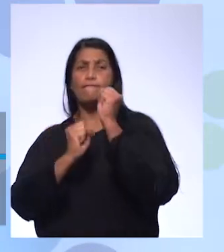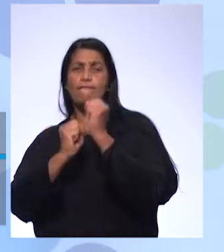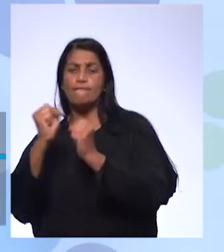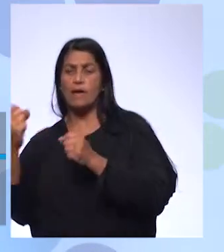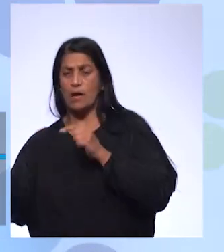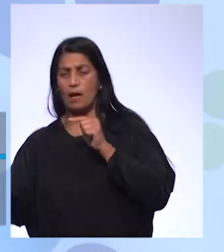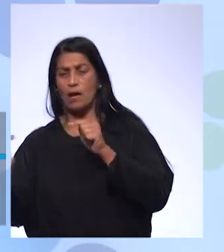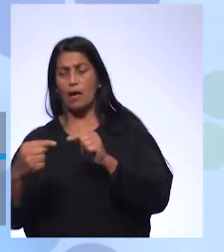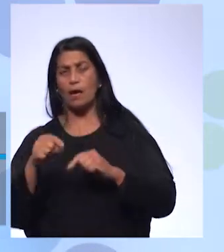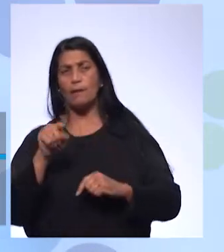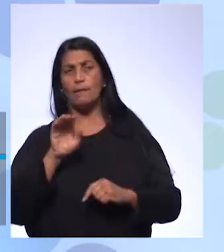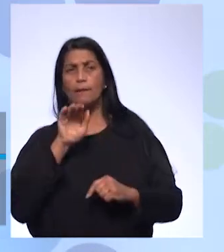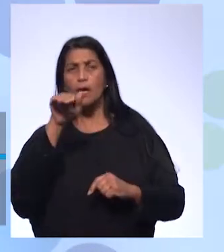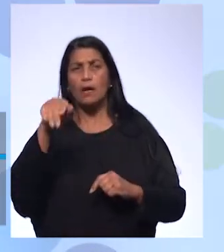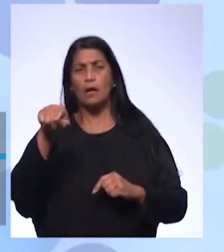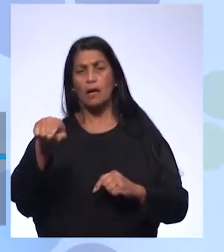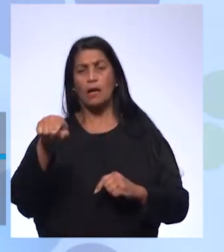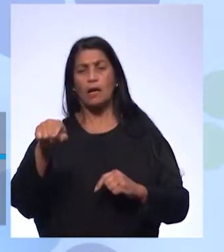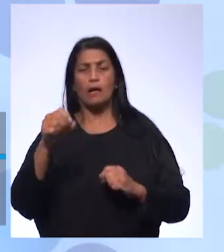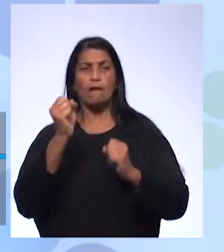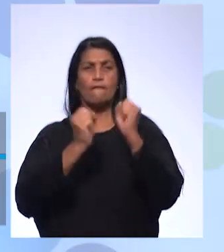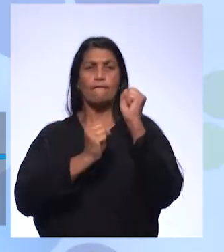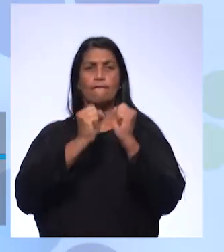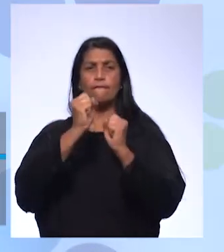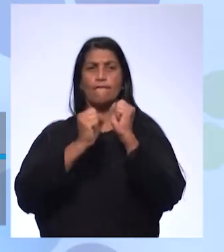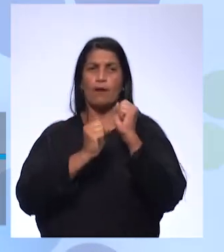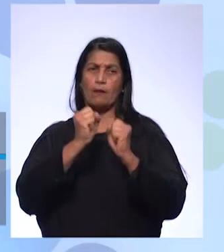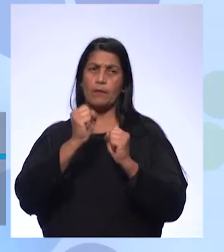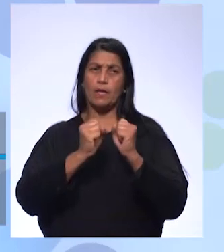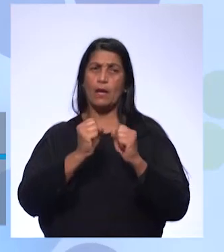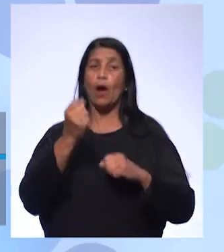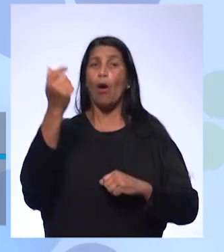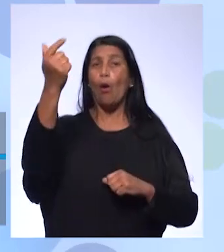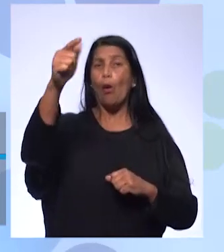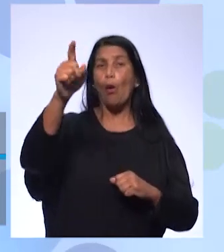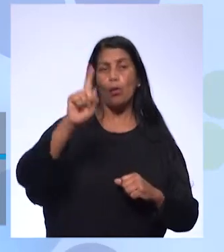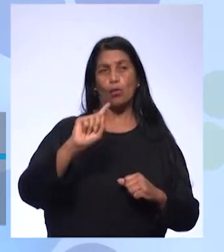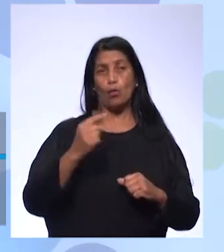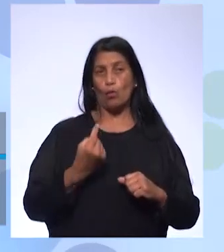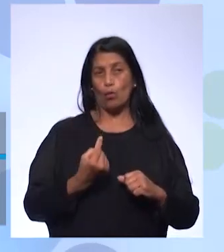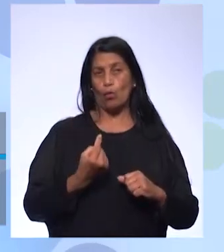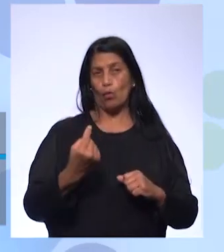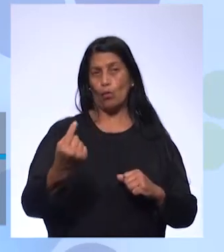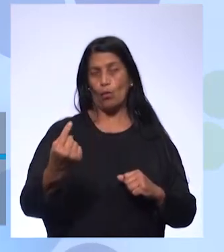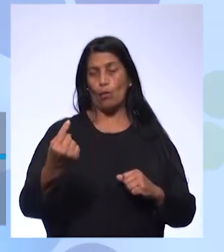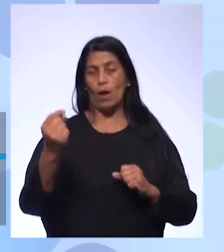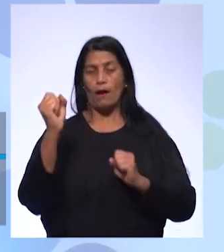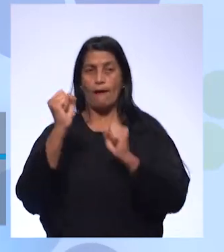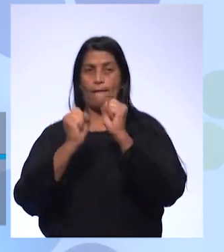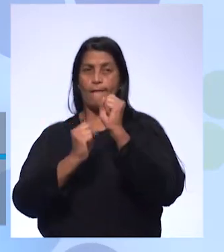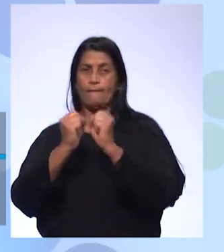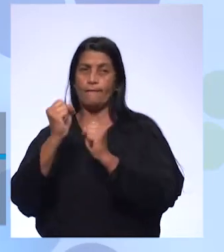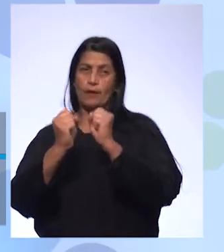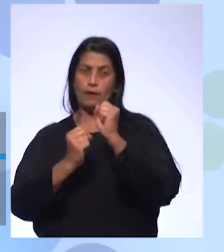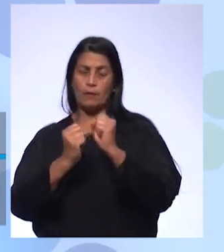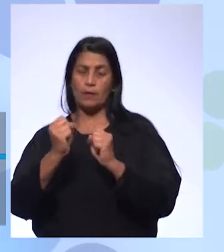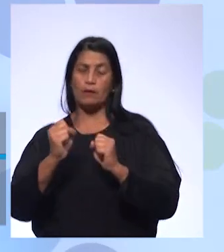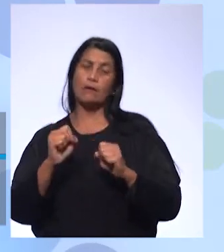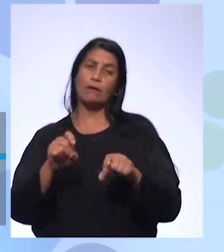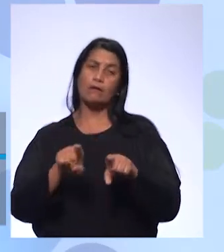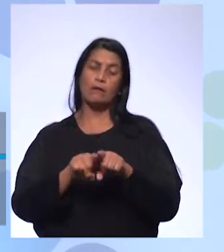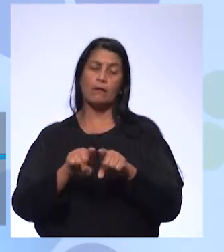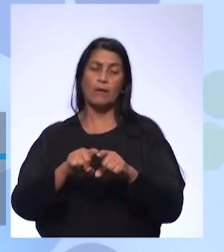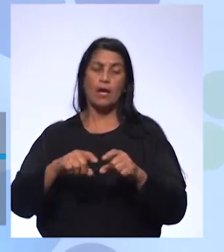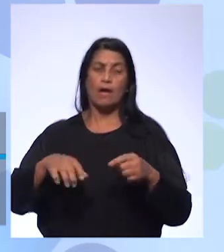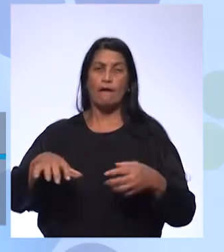a política para todas as outras, né? A gente tem que lembrar que neste momento aí da Revolução